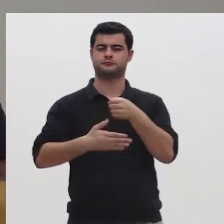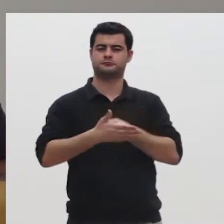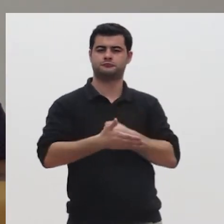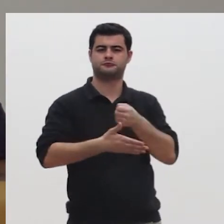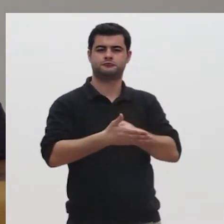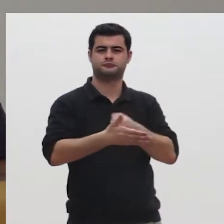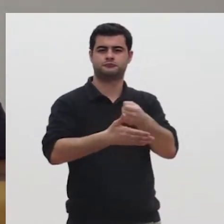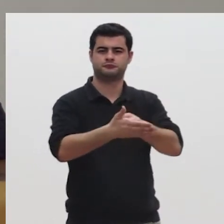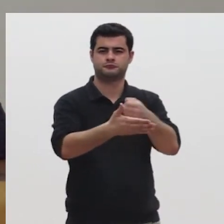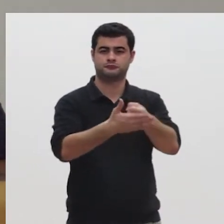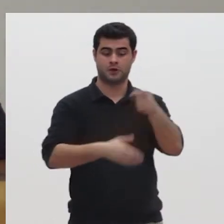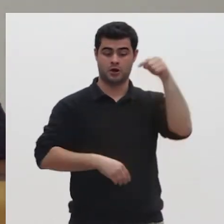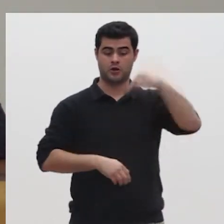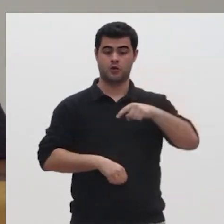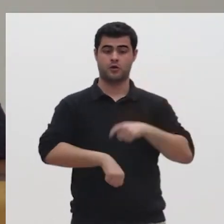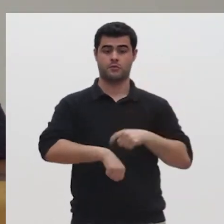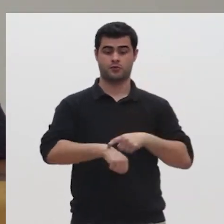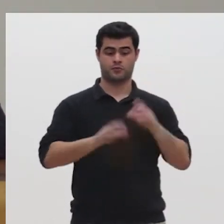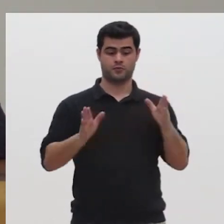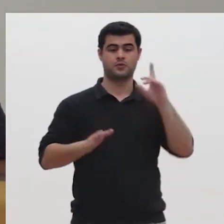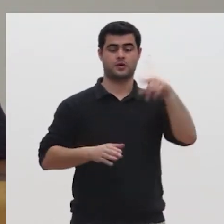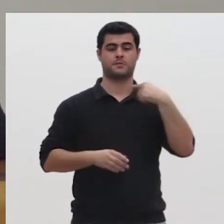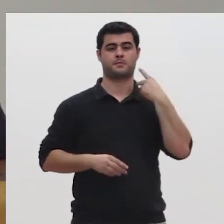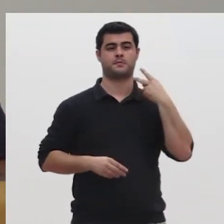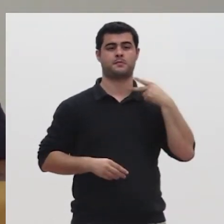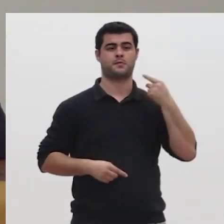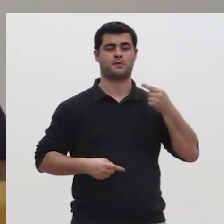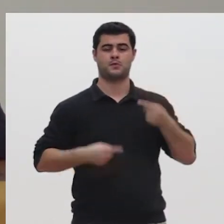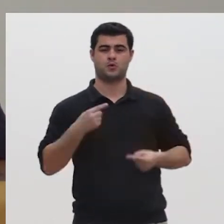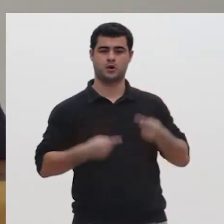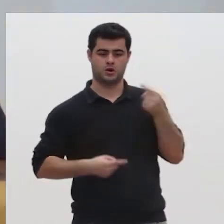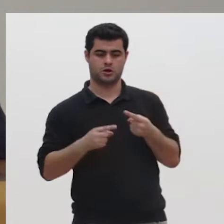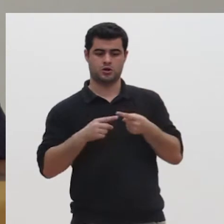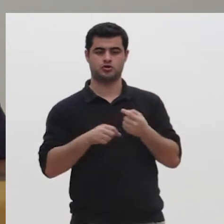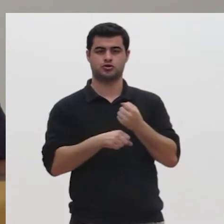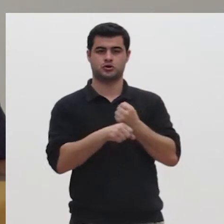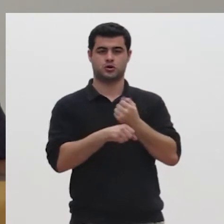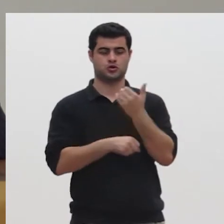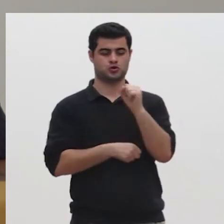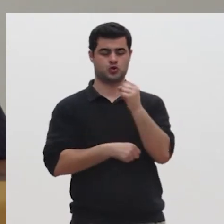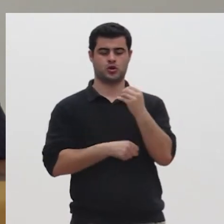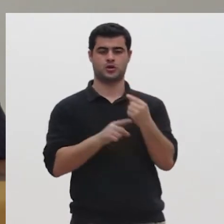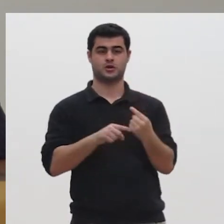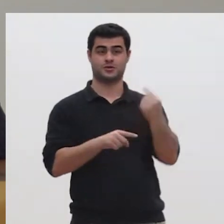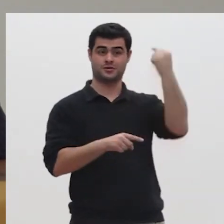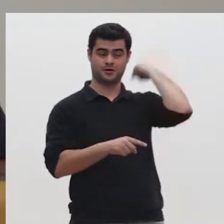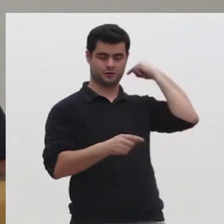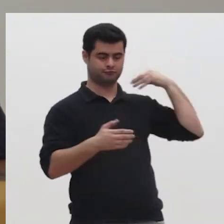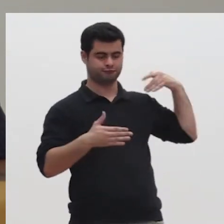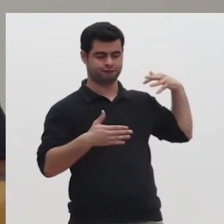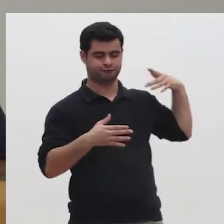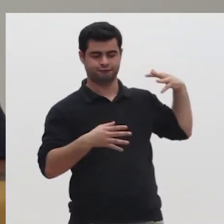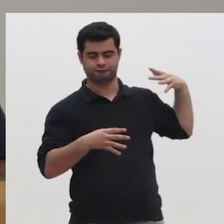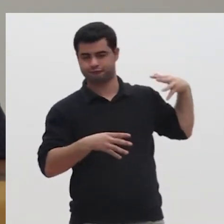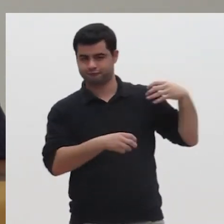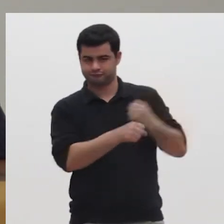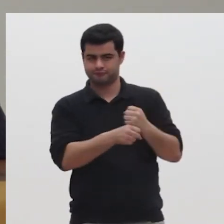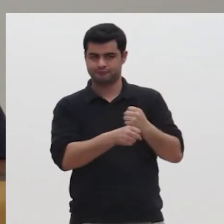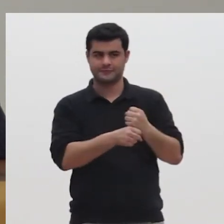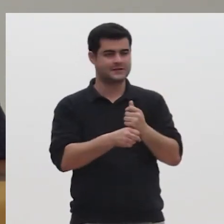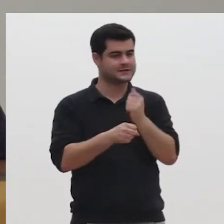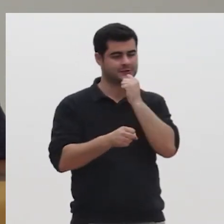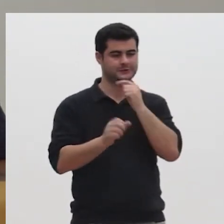Paraná é uma conquista política que vem dos anos 80. No entanto, ela não é ainda